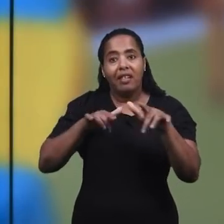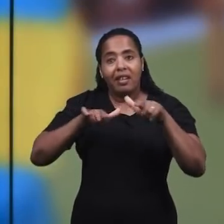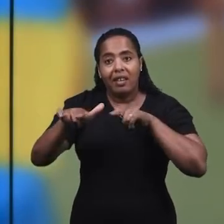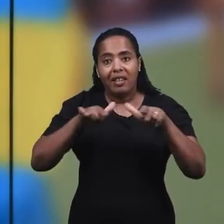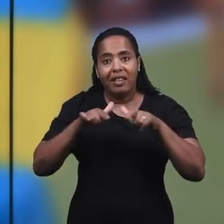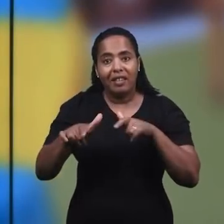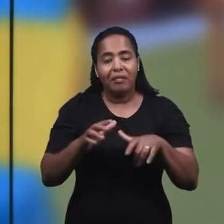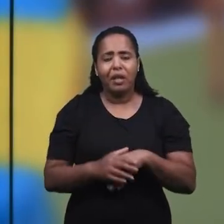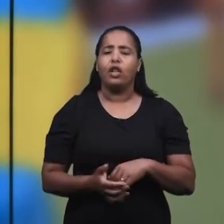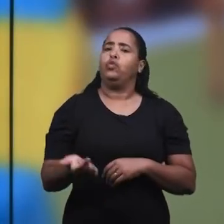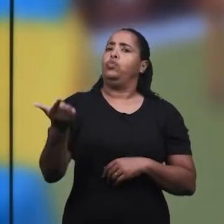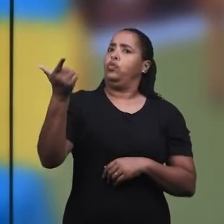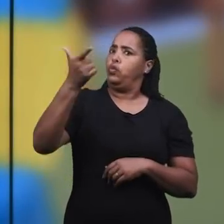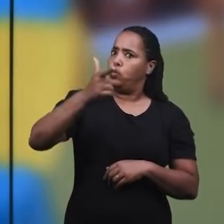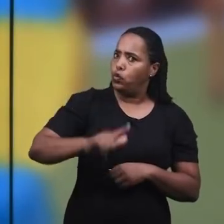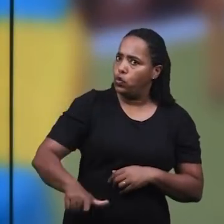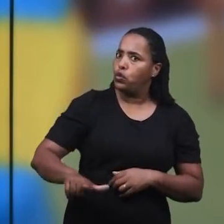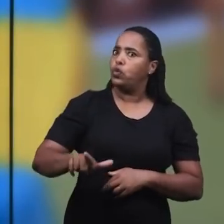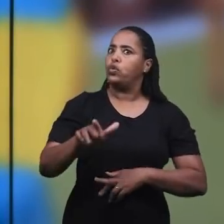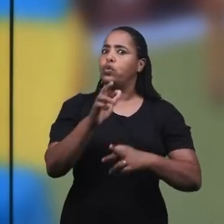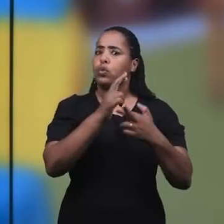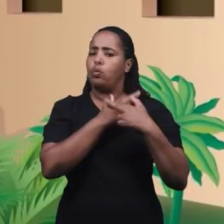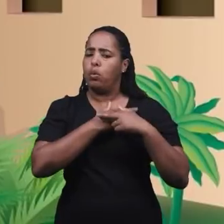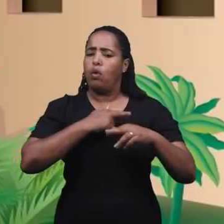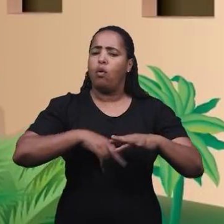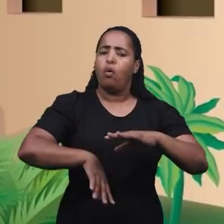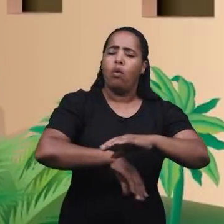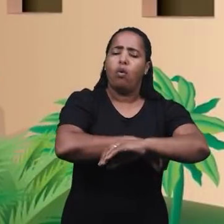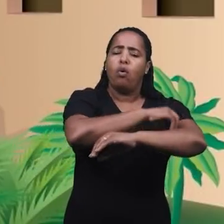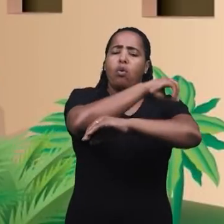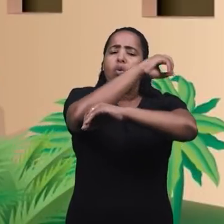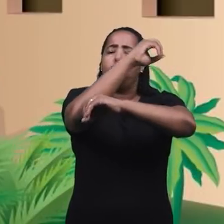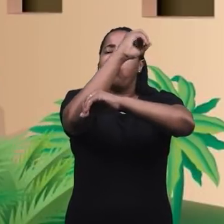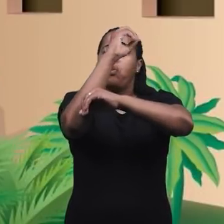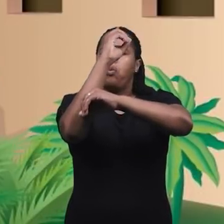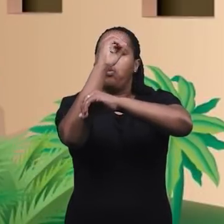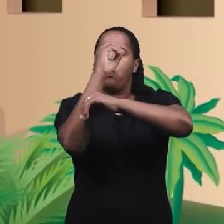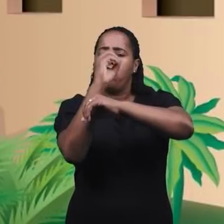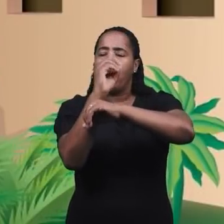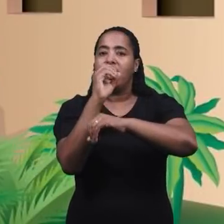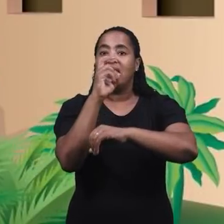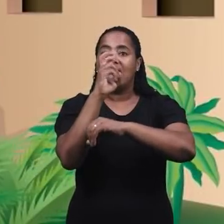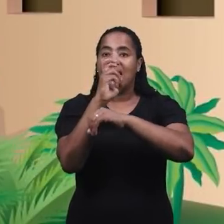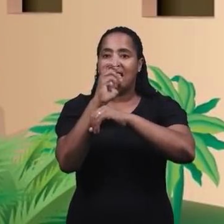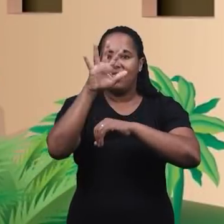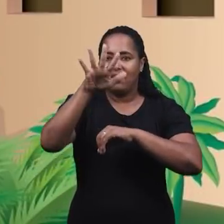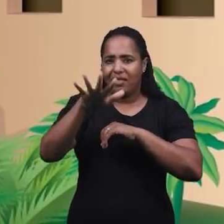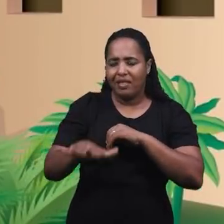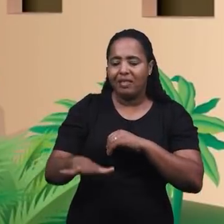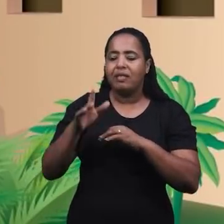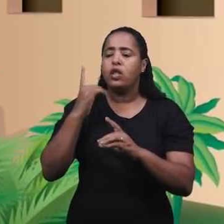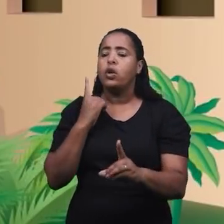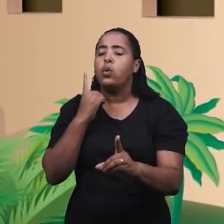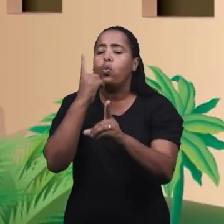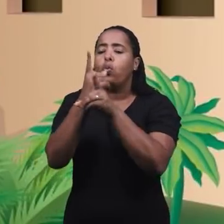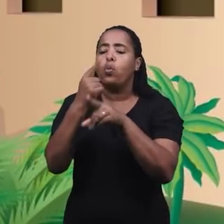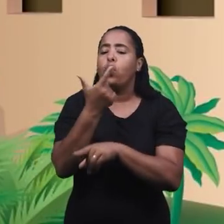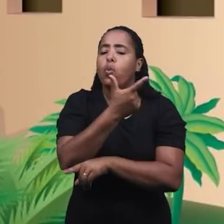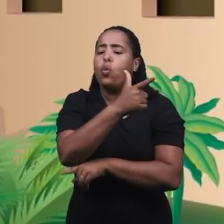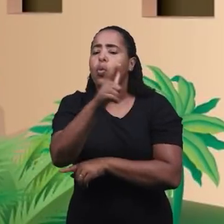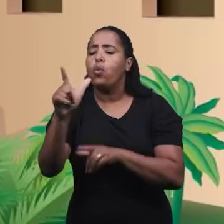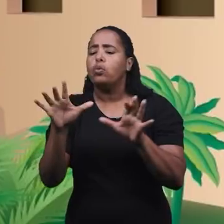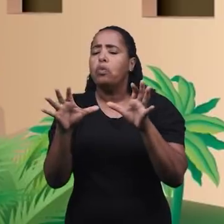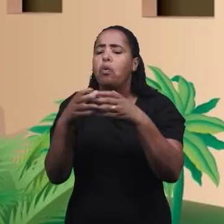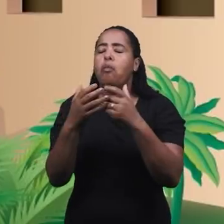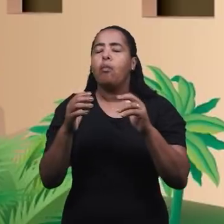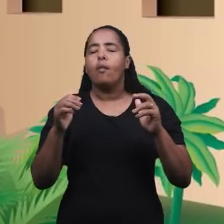ele saiu mais uma vez por volta das 5 horas da tarde e encontrou outros que estavam sem